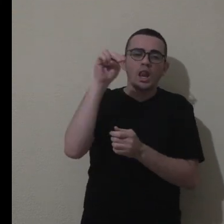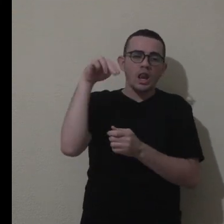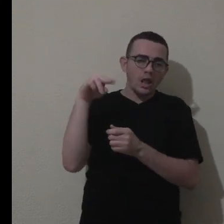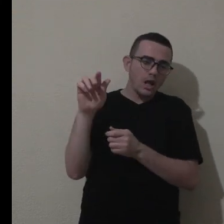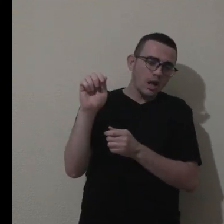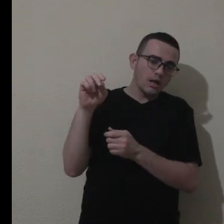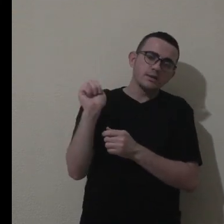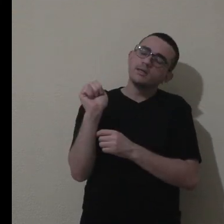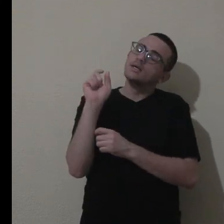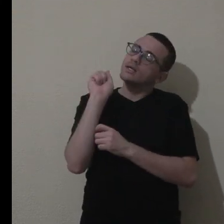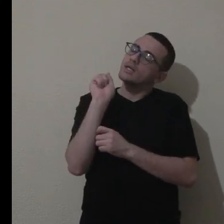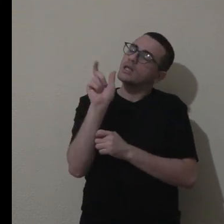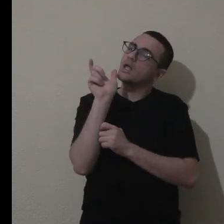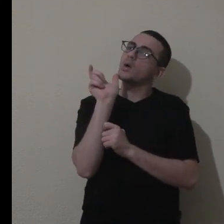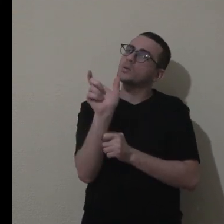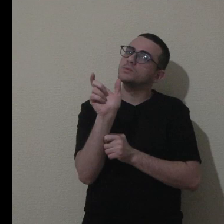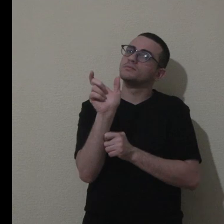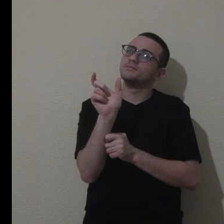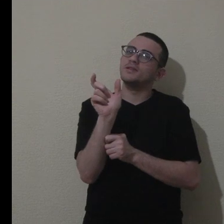Lean, que foi um termo